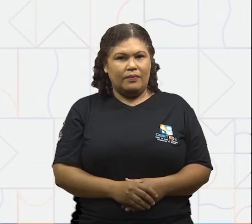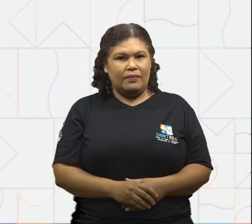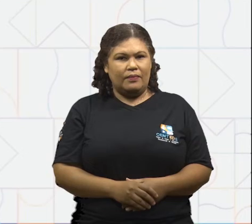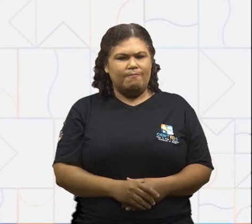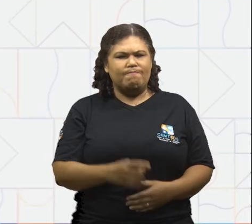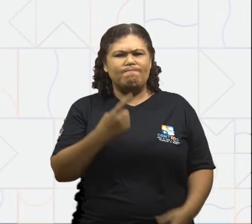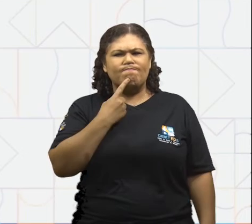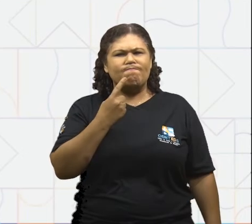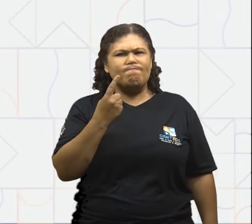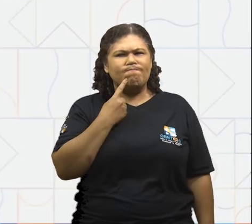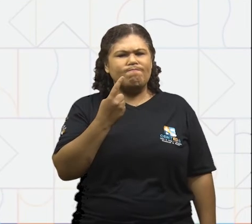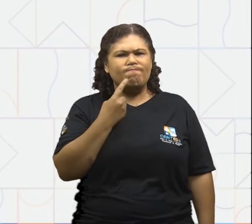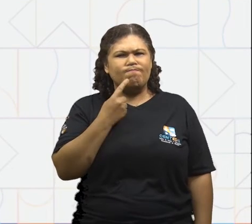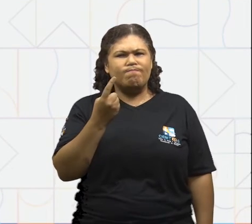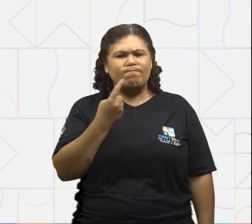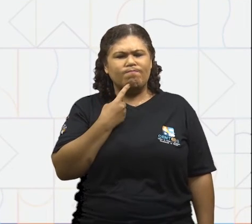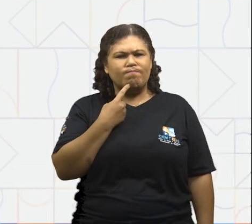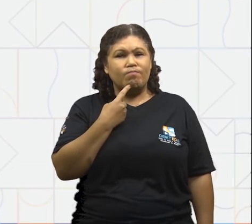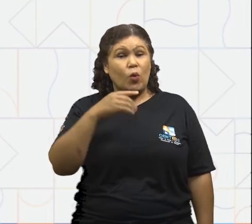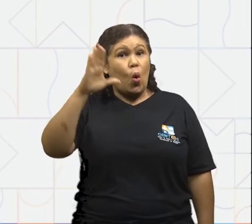são?